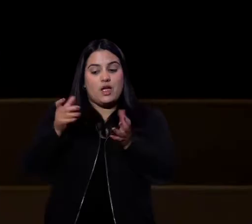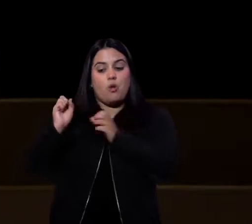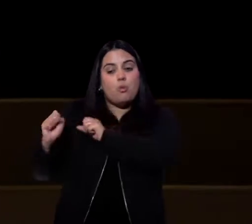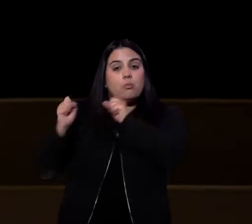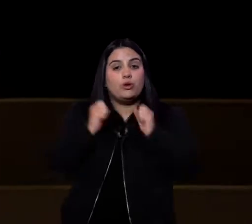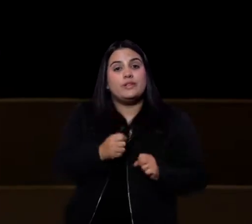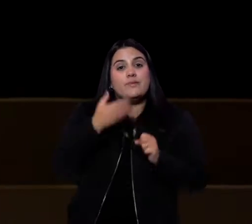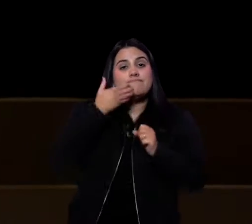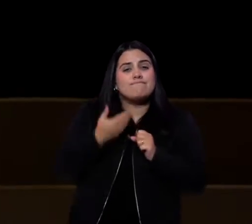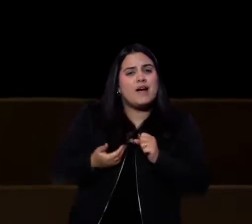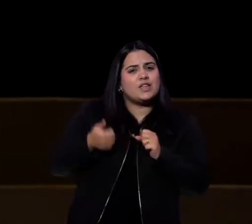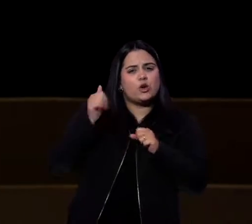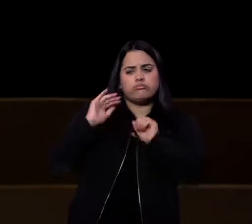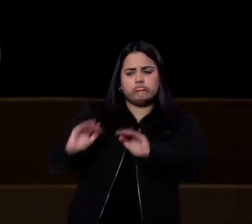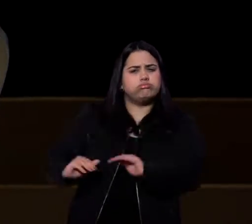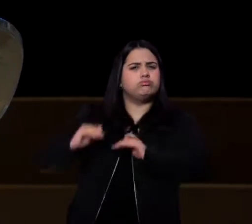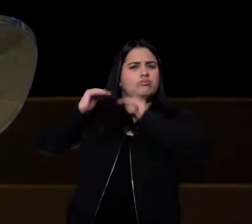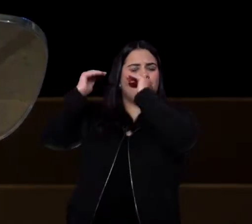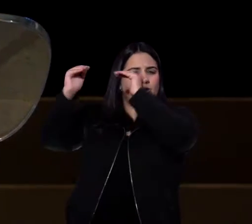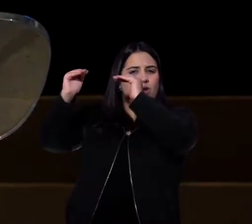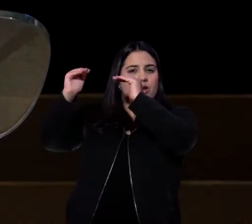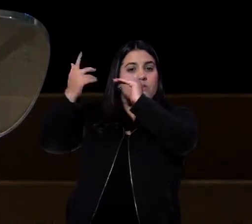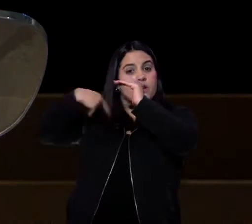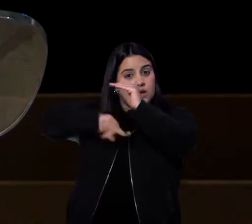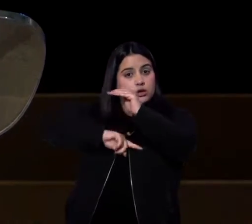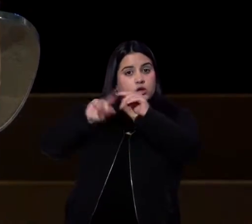fazer coisas que a igreja de Atos viu,